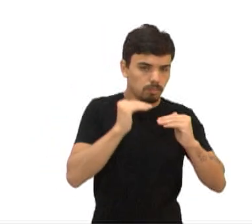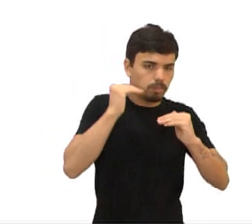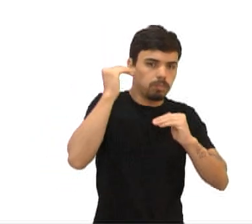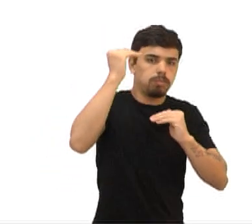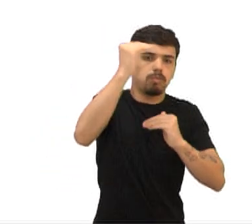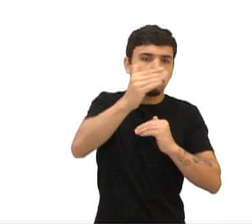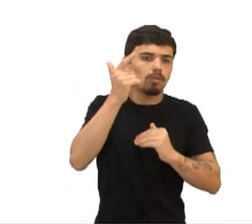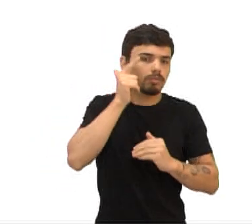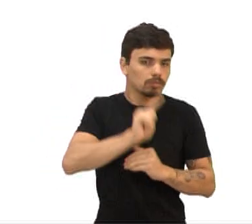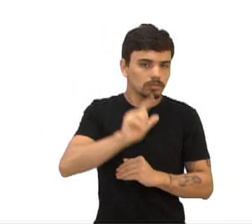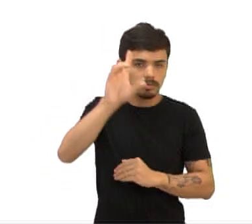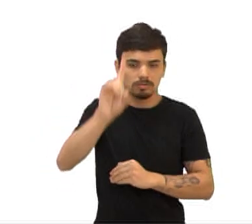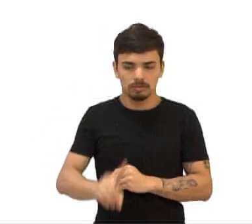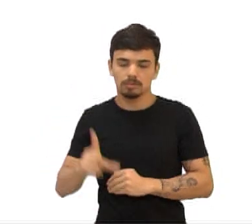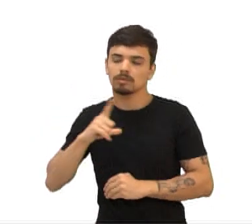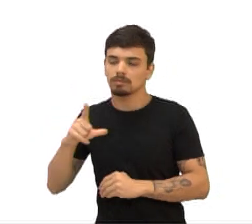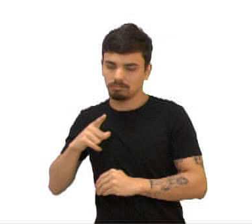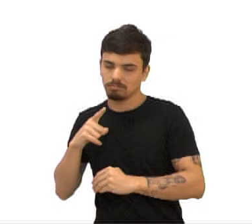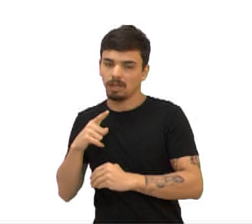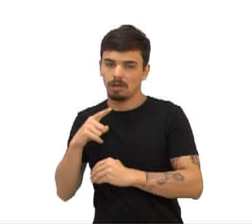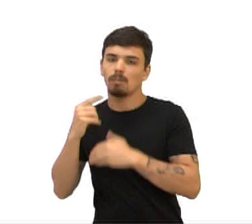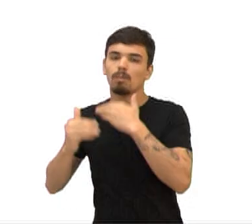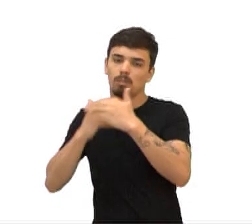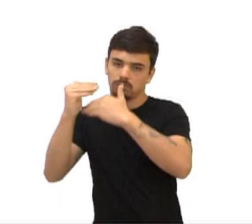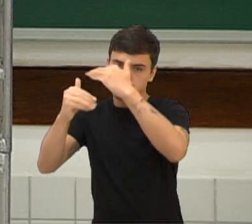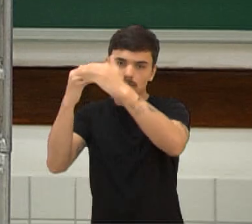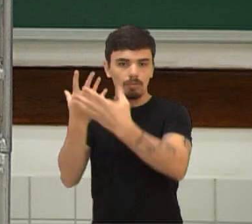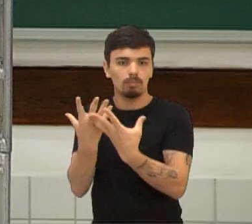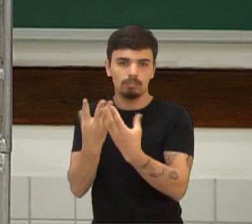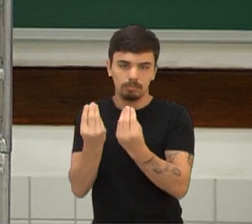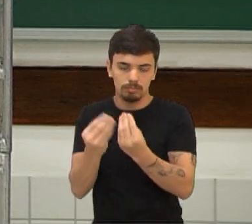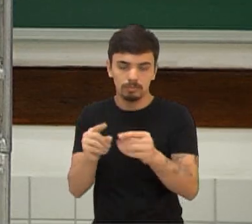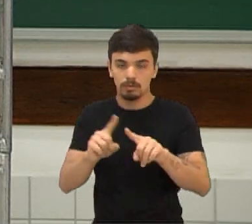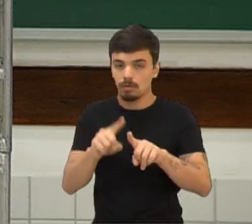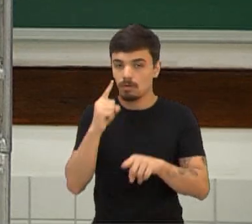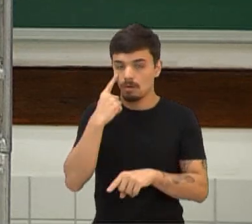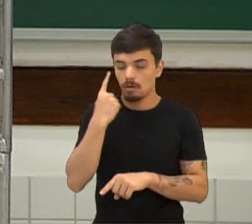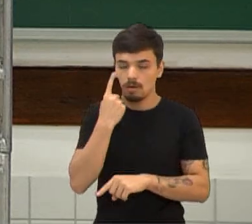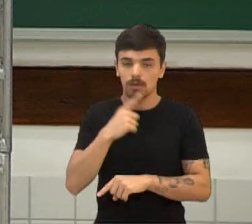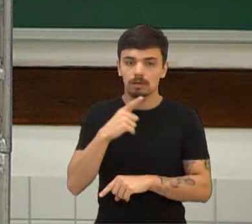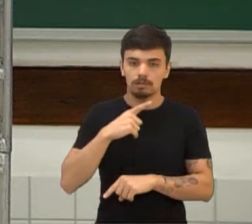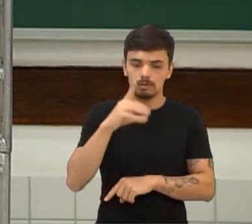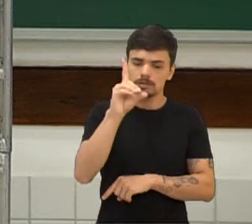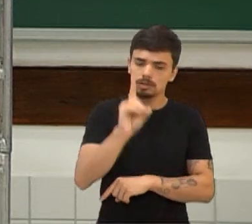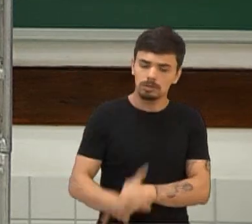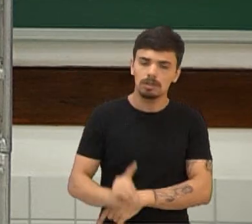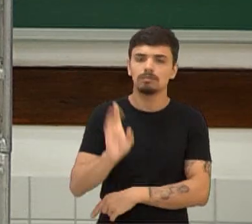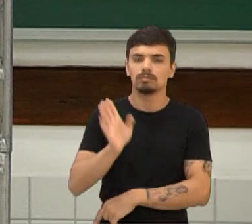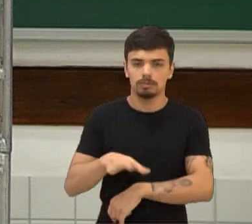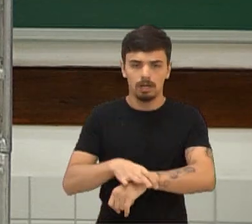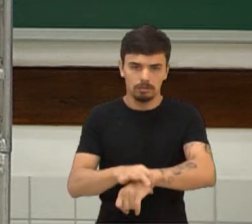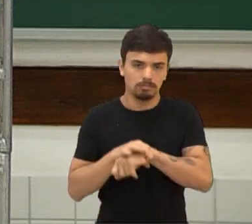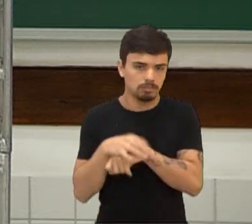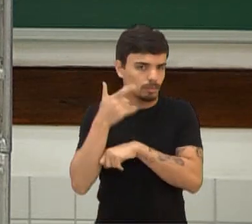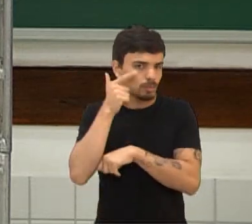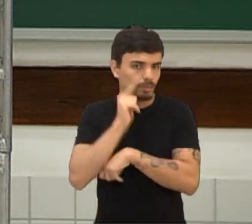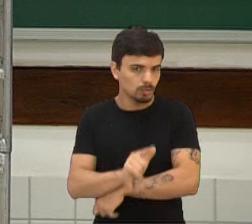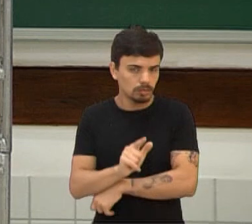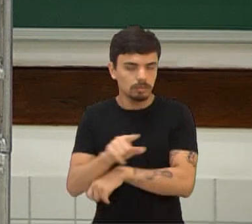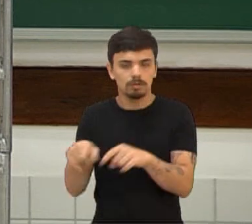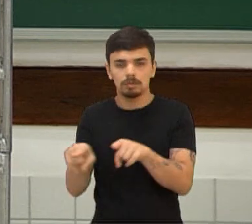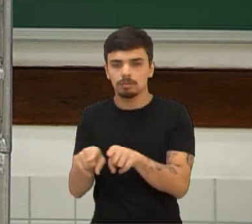de direitos, ainda há muito que avançar. Então, nós temos sim muitos direitos garantidos, muitos direitos que